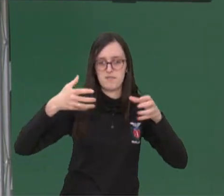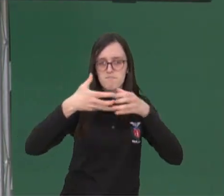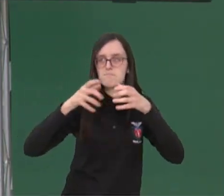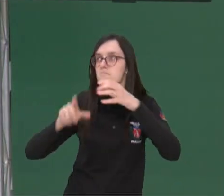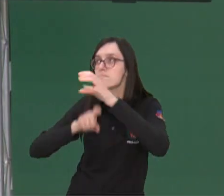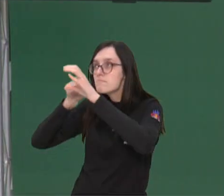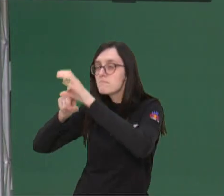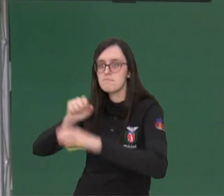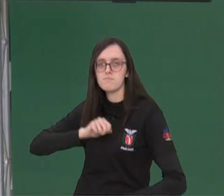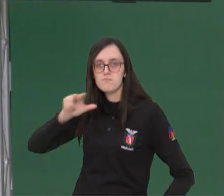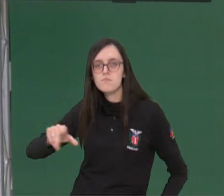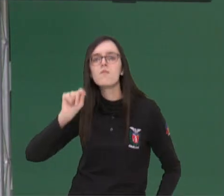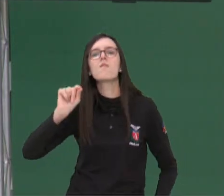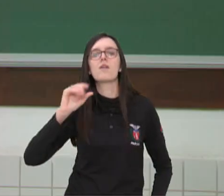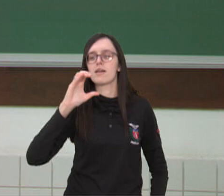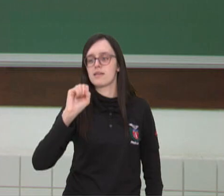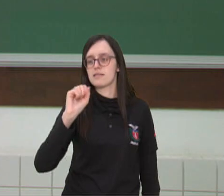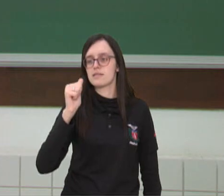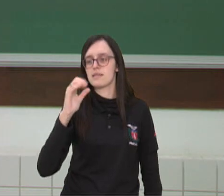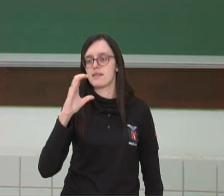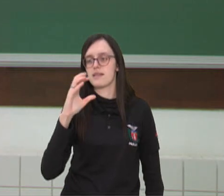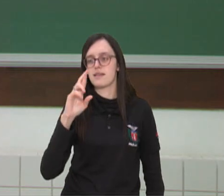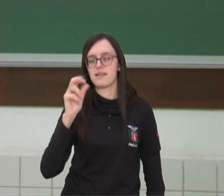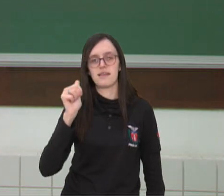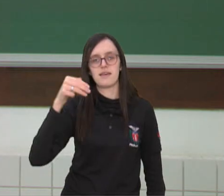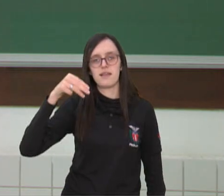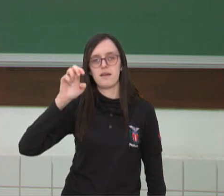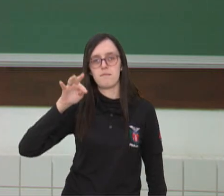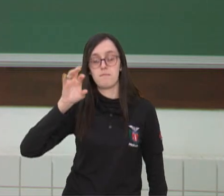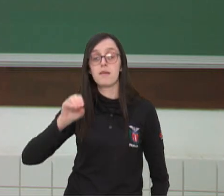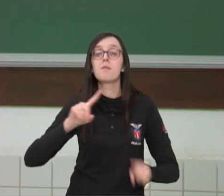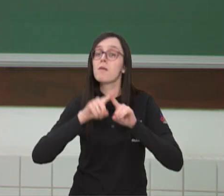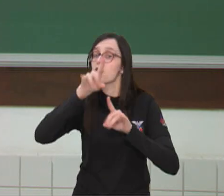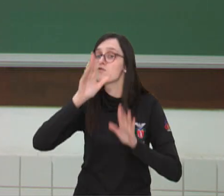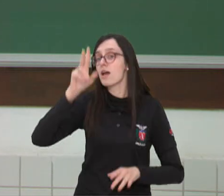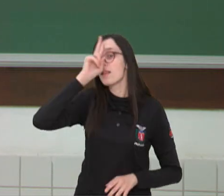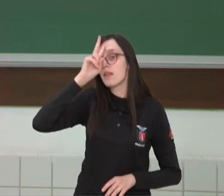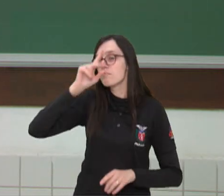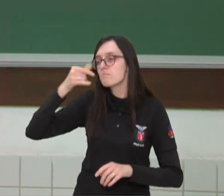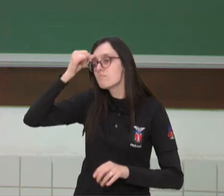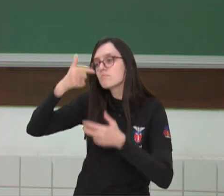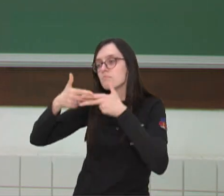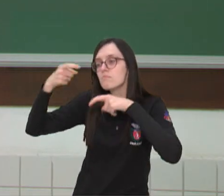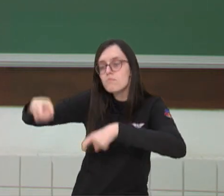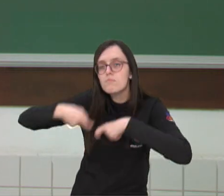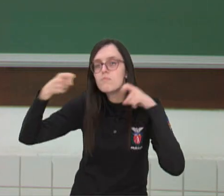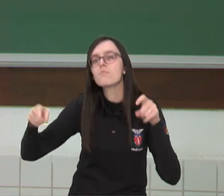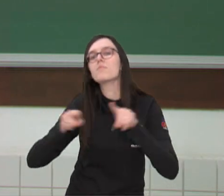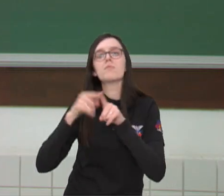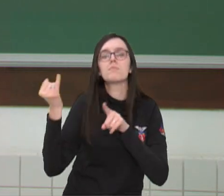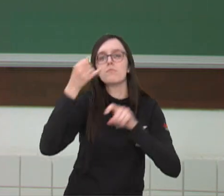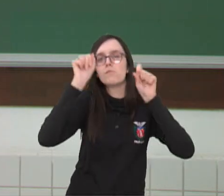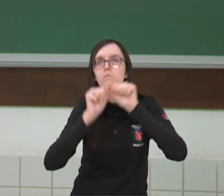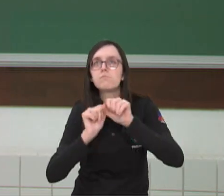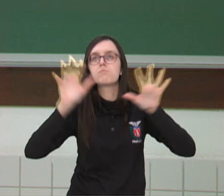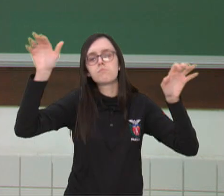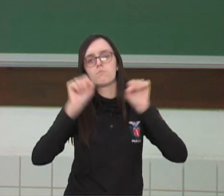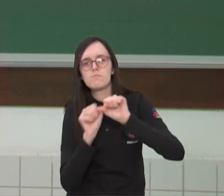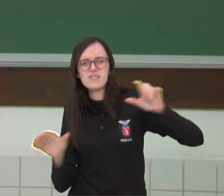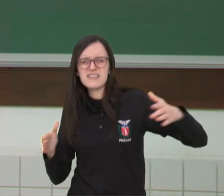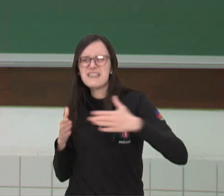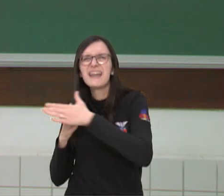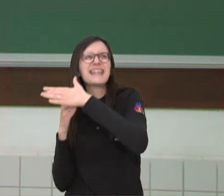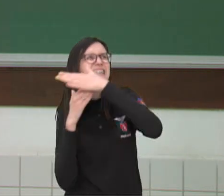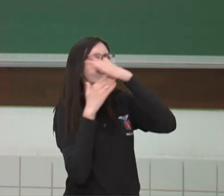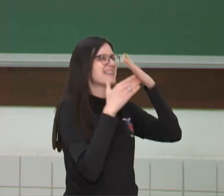última aula. Agora que você lembrou da pecuária e da importância dela nessa expansão das fronteiras